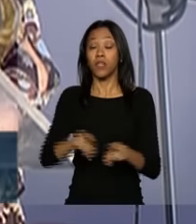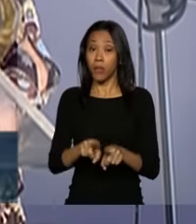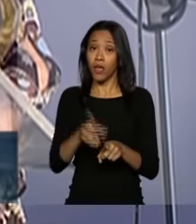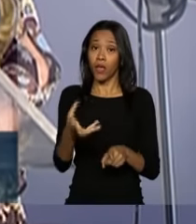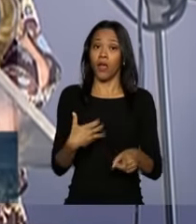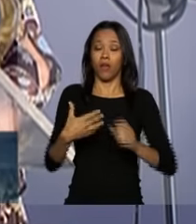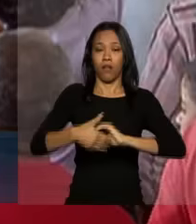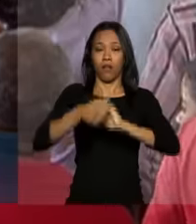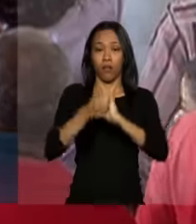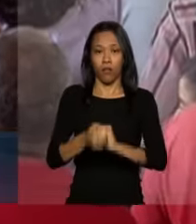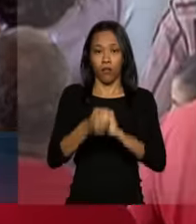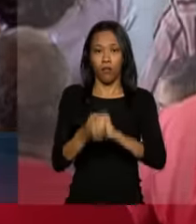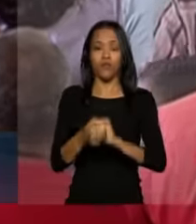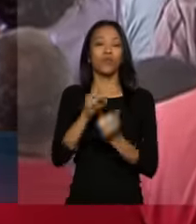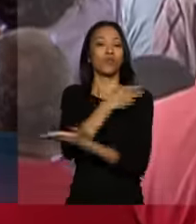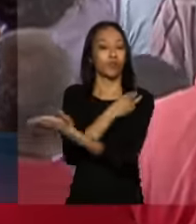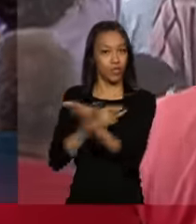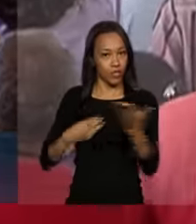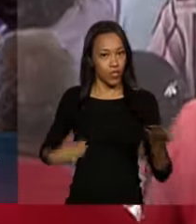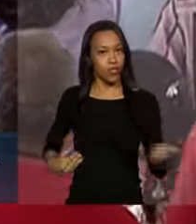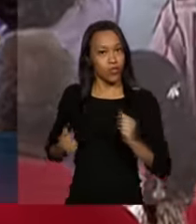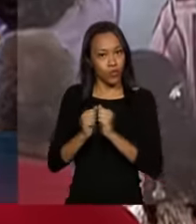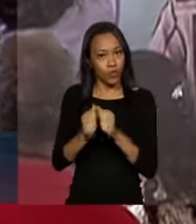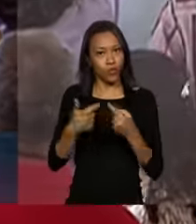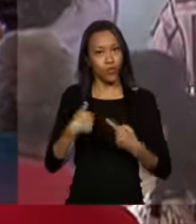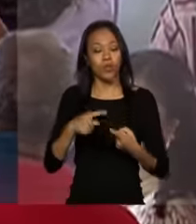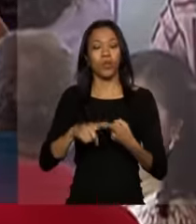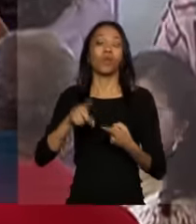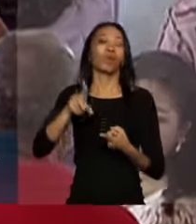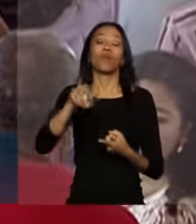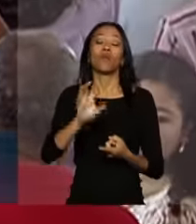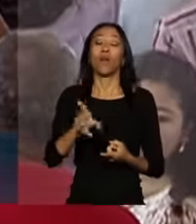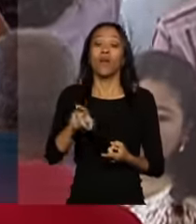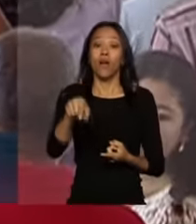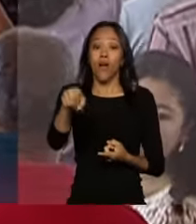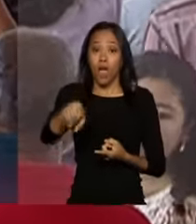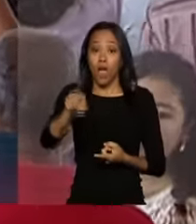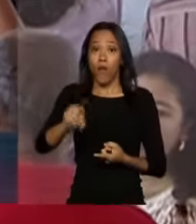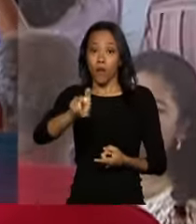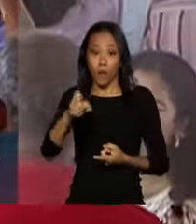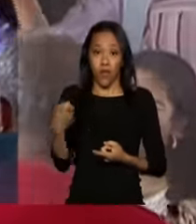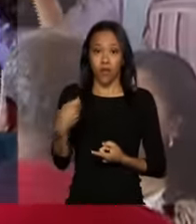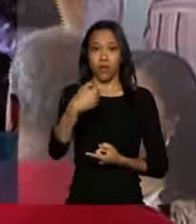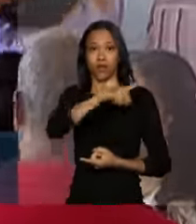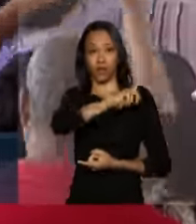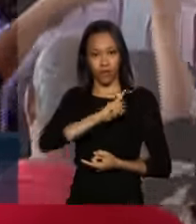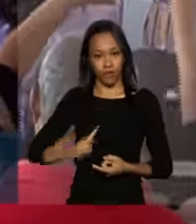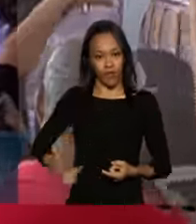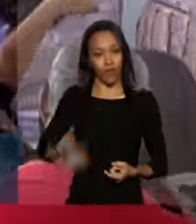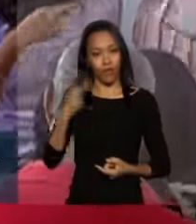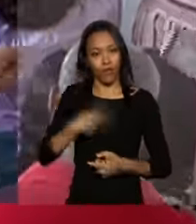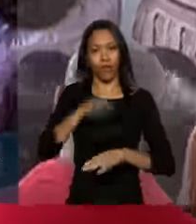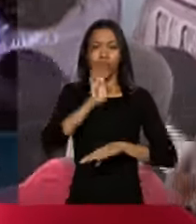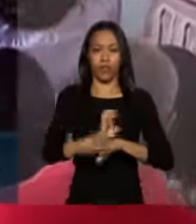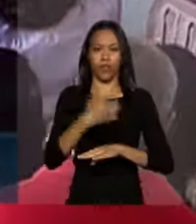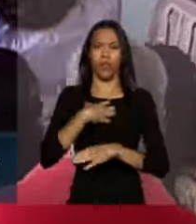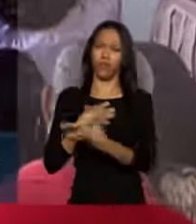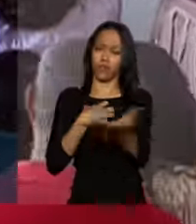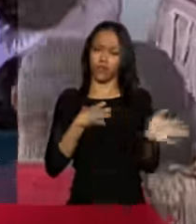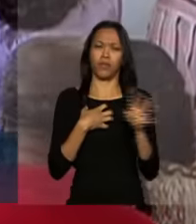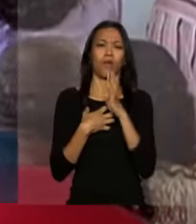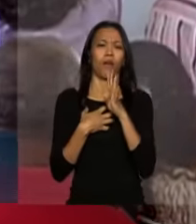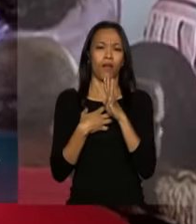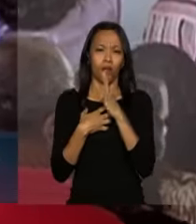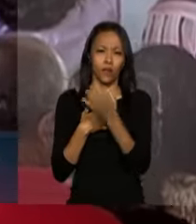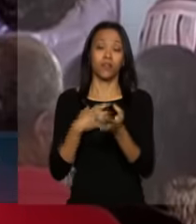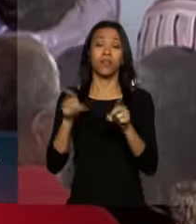que me acompanham, o ministro Jacques Wagner, ex-governador da Bahia, que vocês conhecem muito bem, e